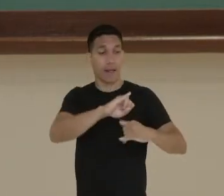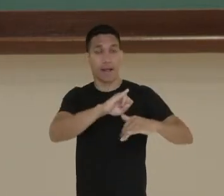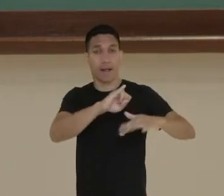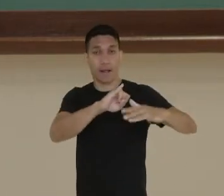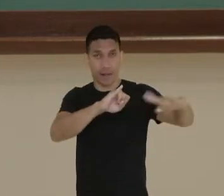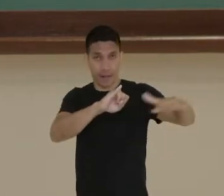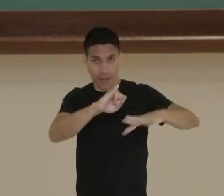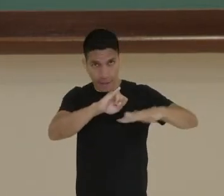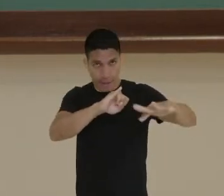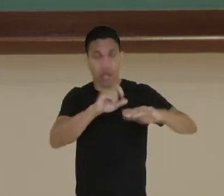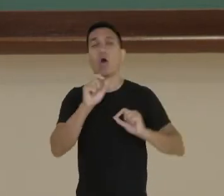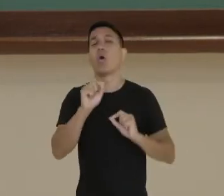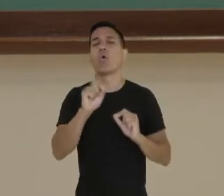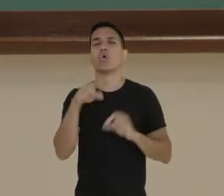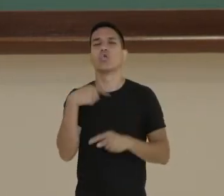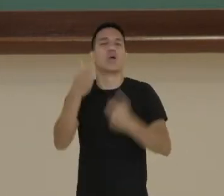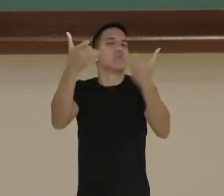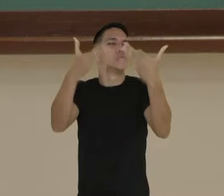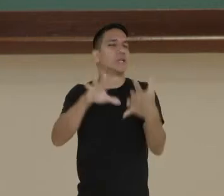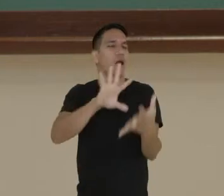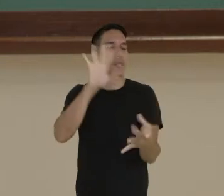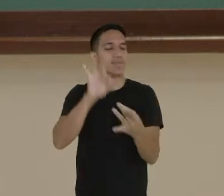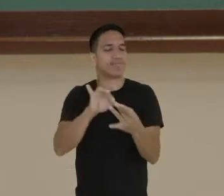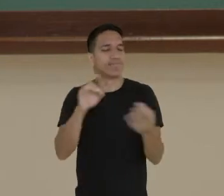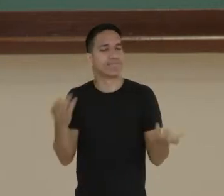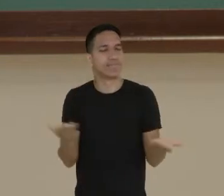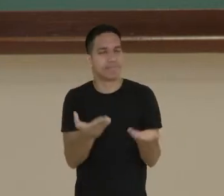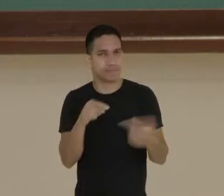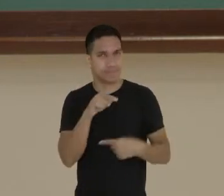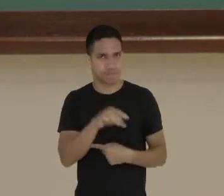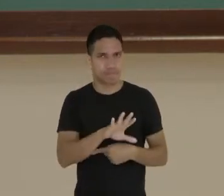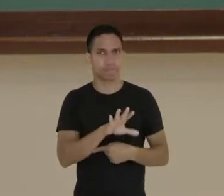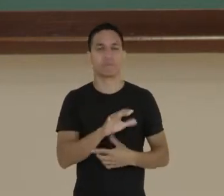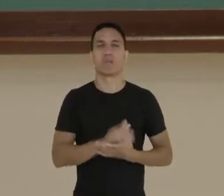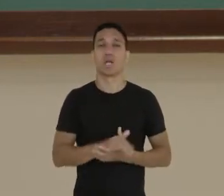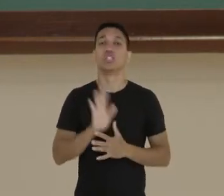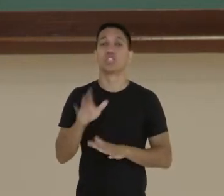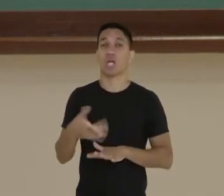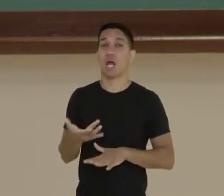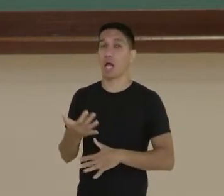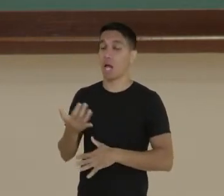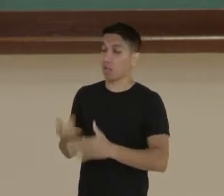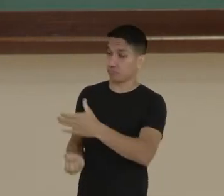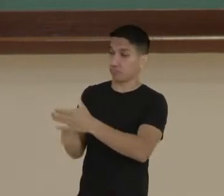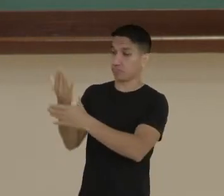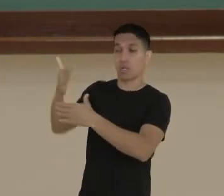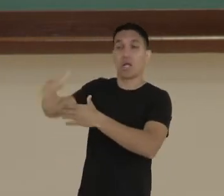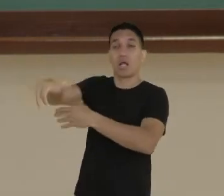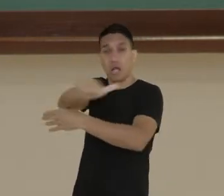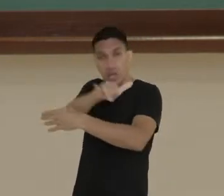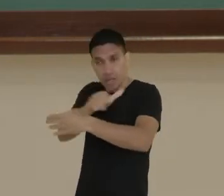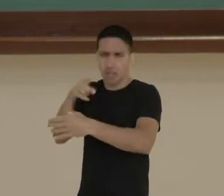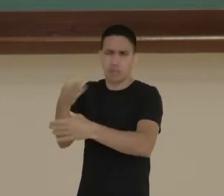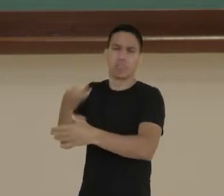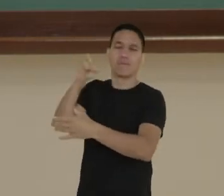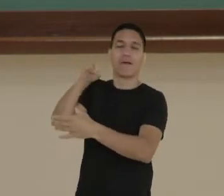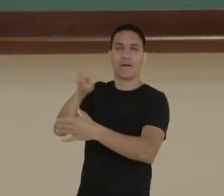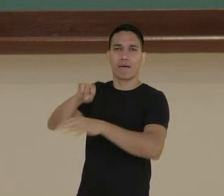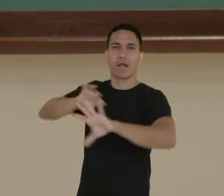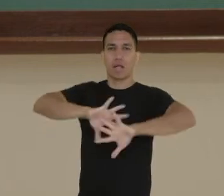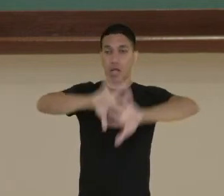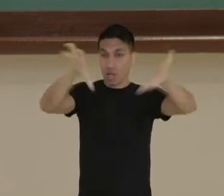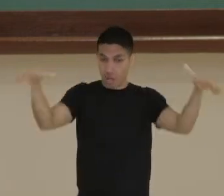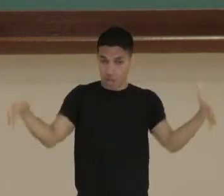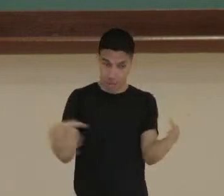né? Vamos falar agora o nosso ponto sobre a matriz elétrica. Então a gente viu sobre a matriz energética, vimos que ela engloba